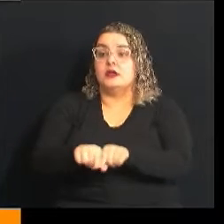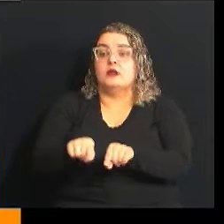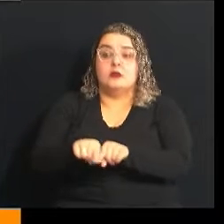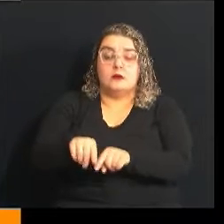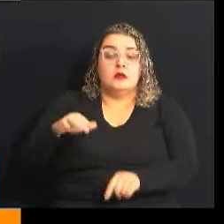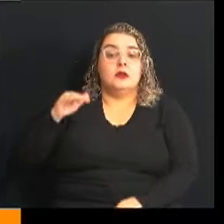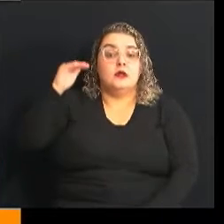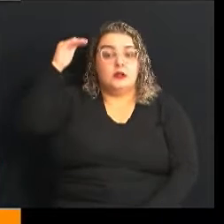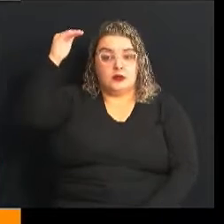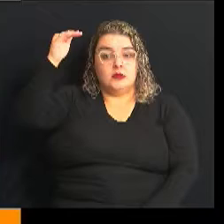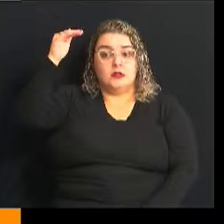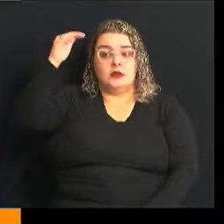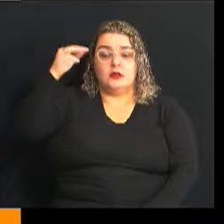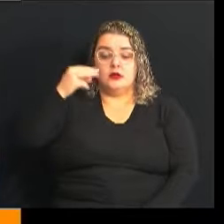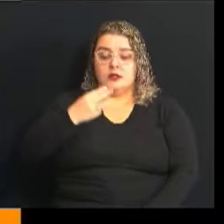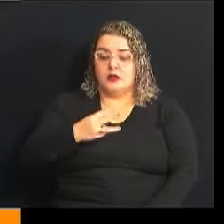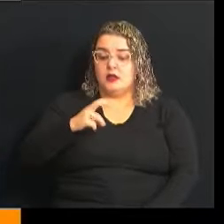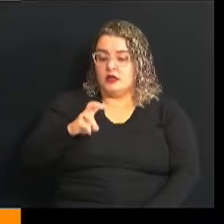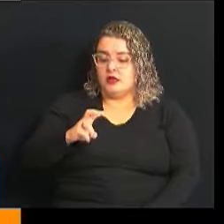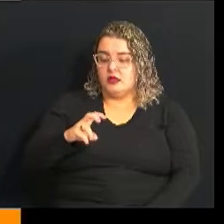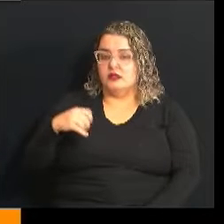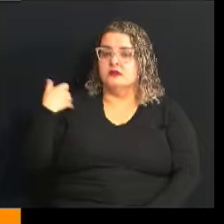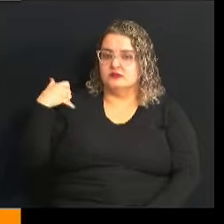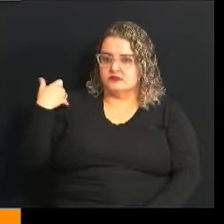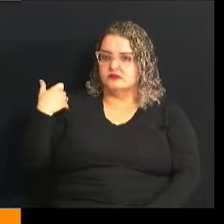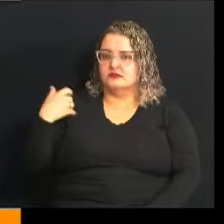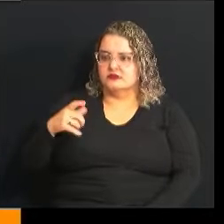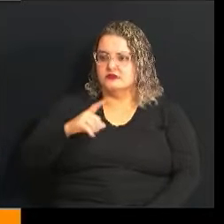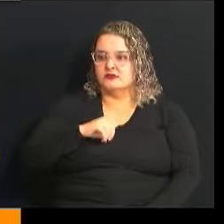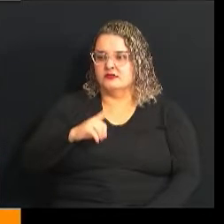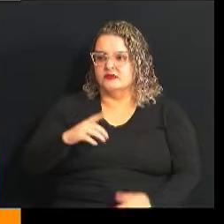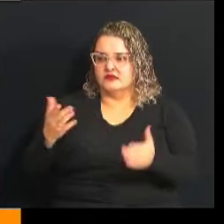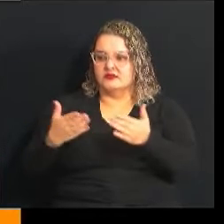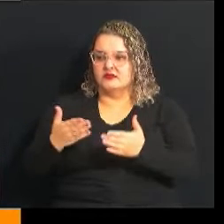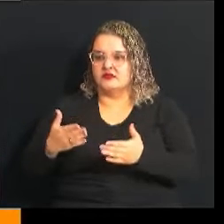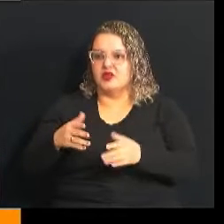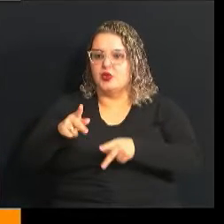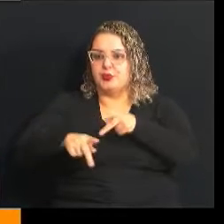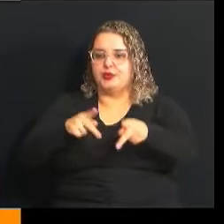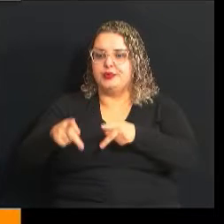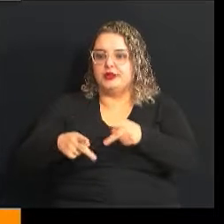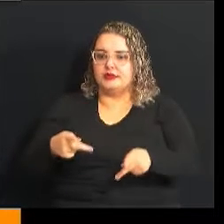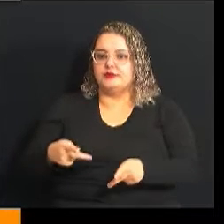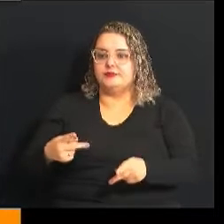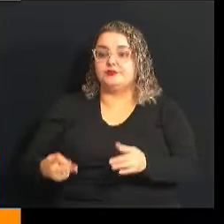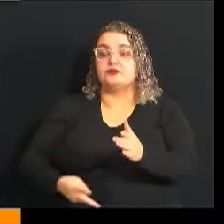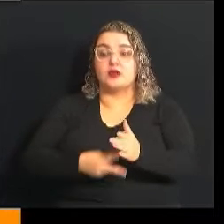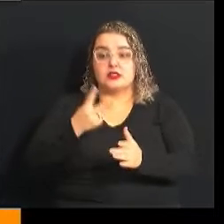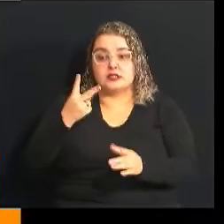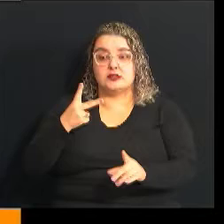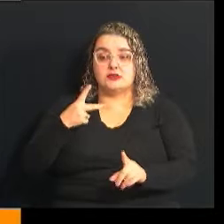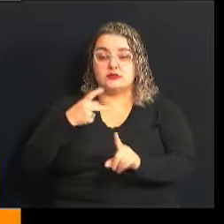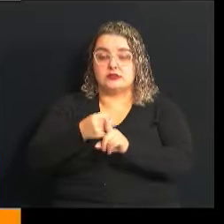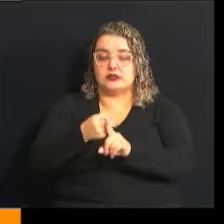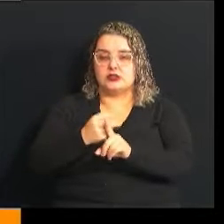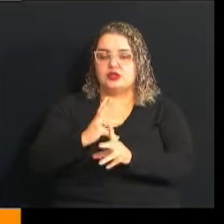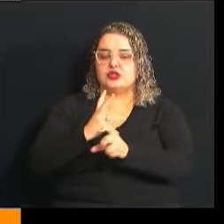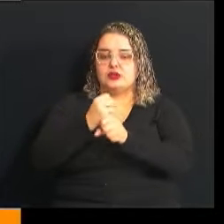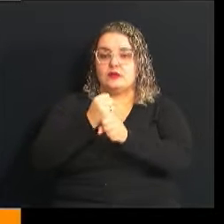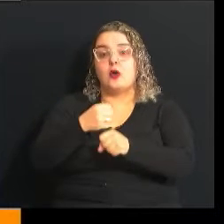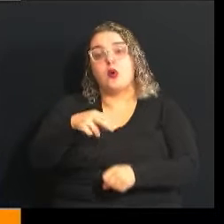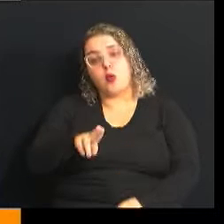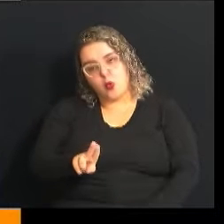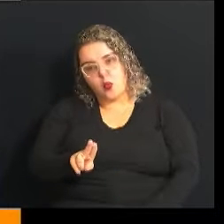a partir de 35 anos, a gente tem agora o público com a 2ª dose de reforço, ou a